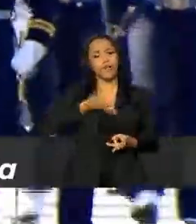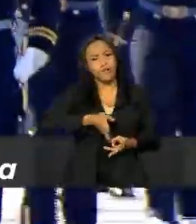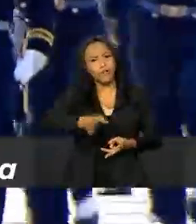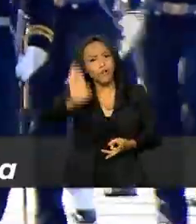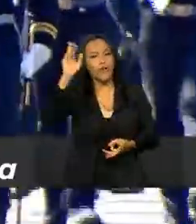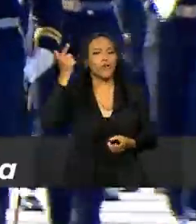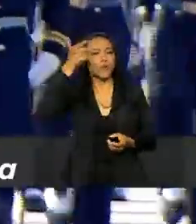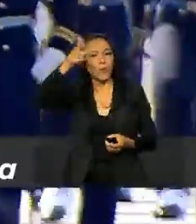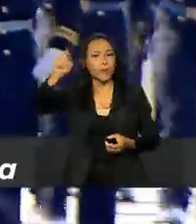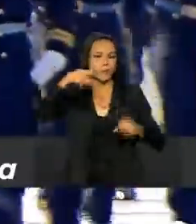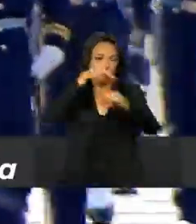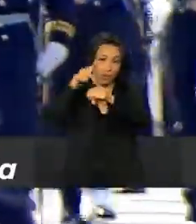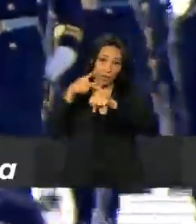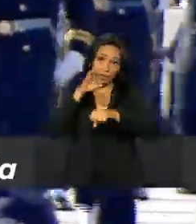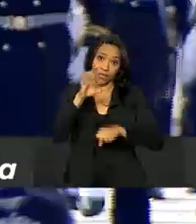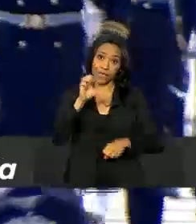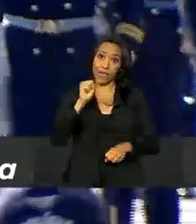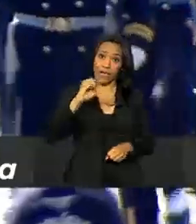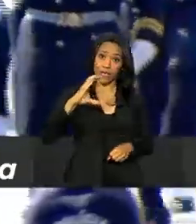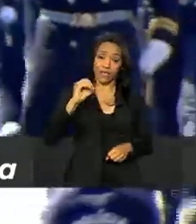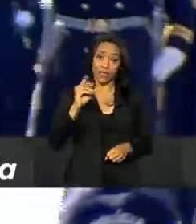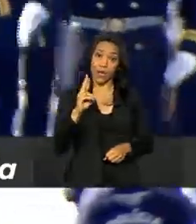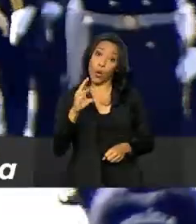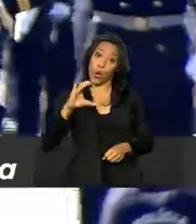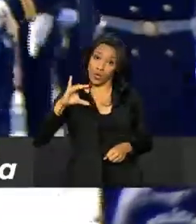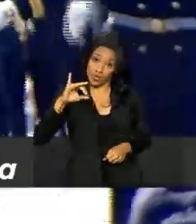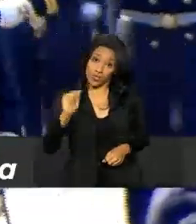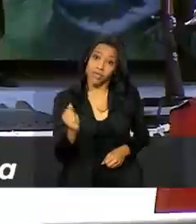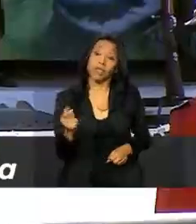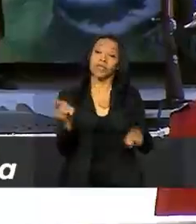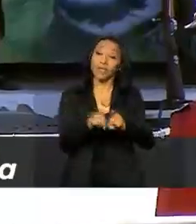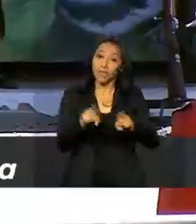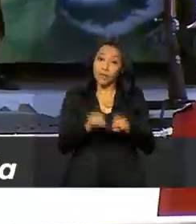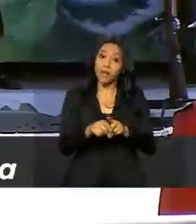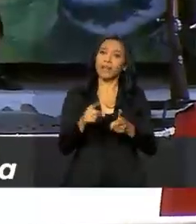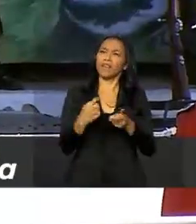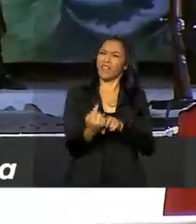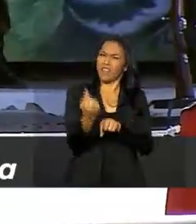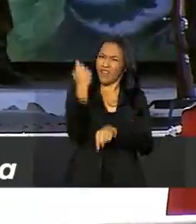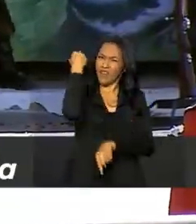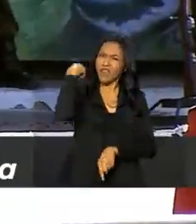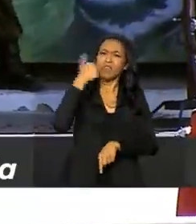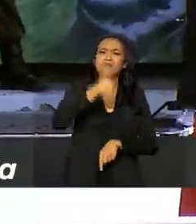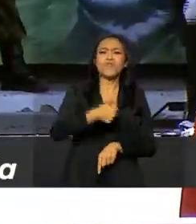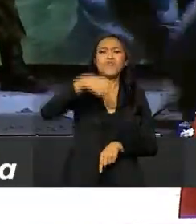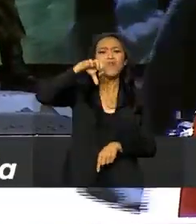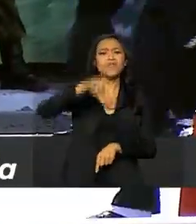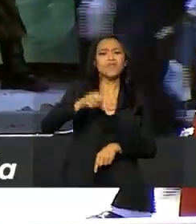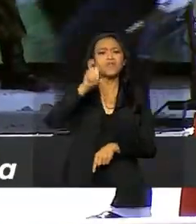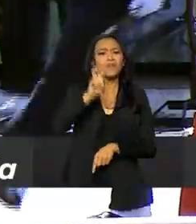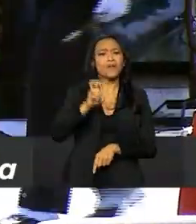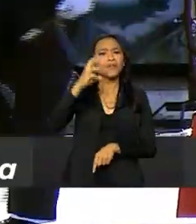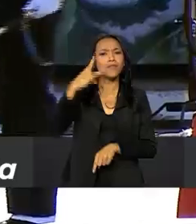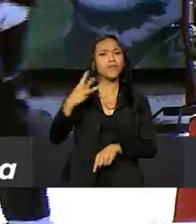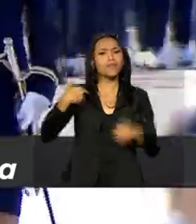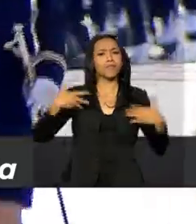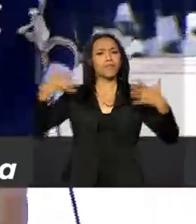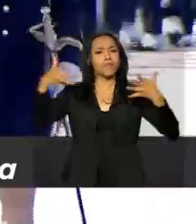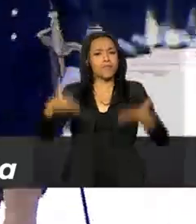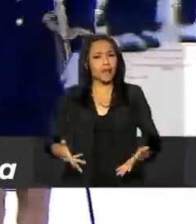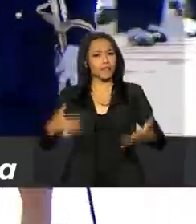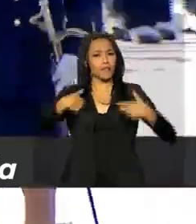eventos, dentre eles a coroação da Rainha Elizabeth II, em 1953. Veja que incrível, né? É,